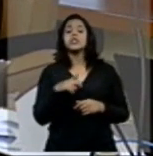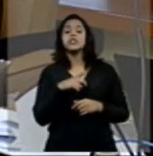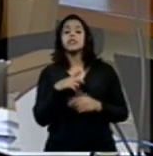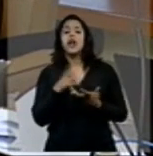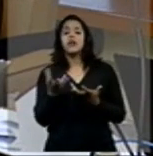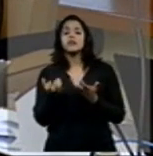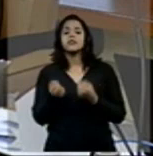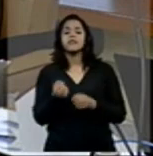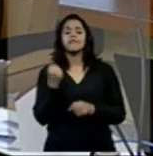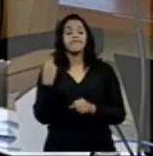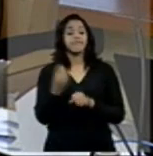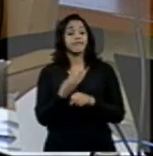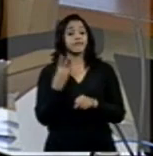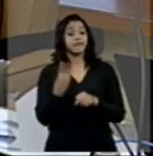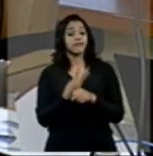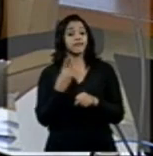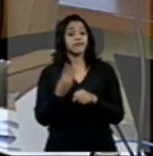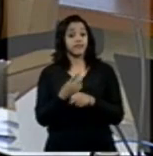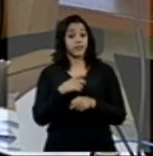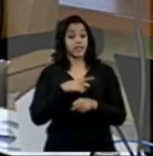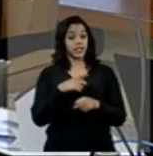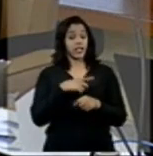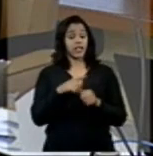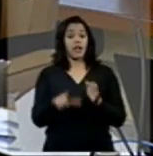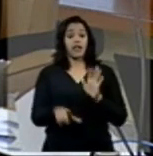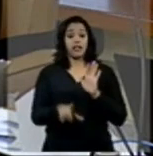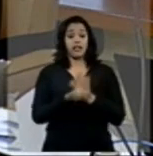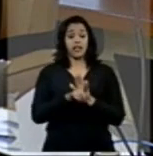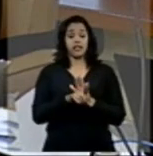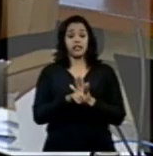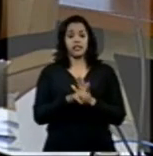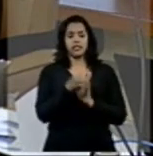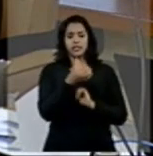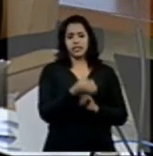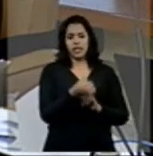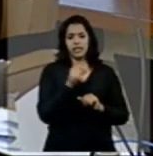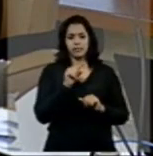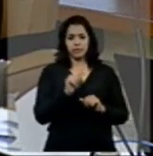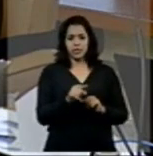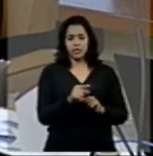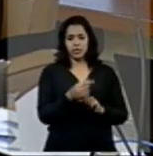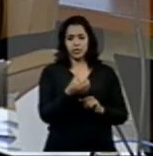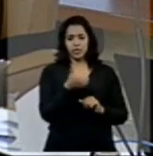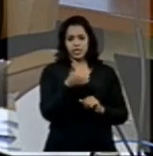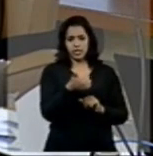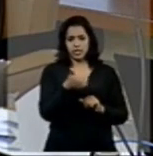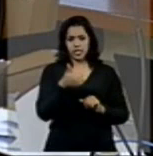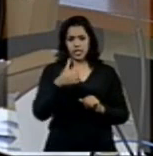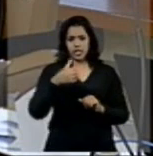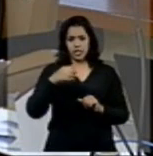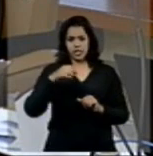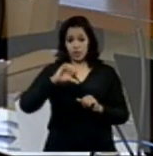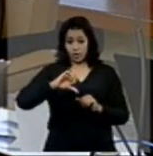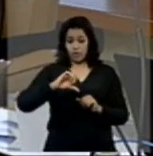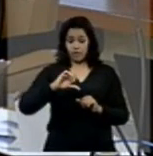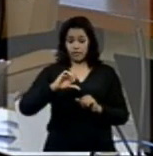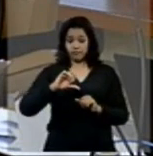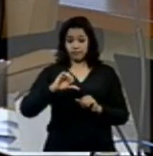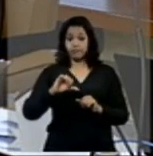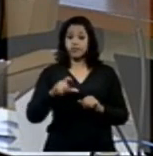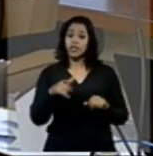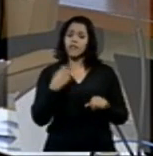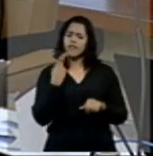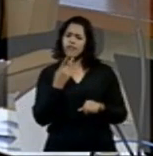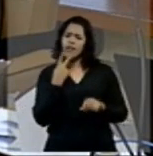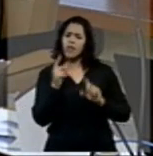terceirização expressamente prevista nas leis esparsas. Lei 6.019, de 74, que, como sabemos, trata do